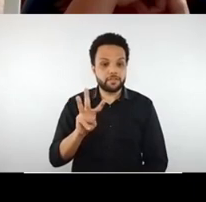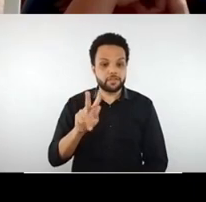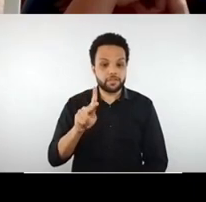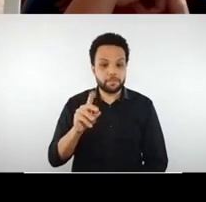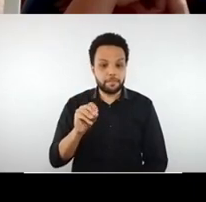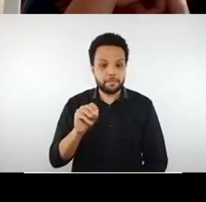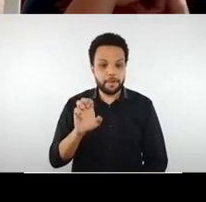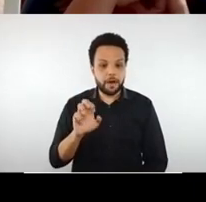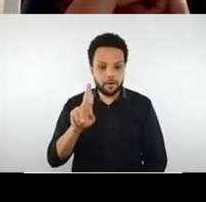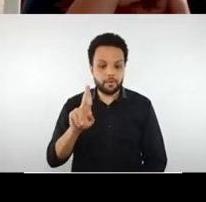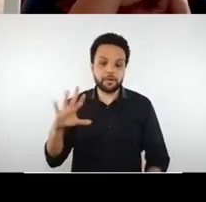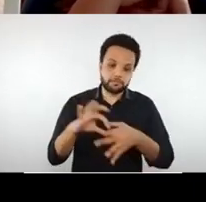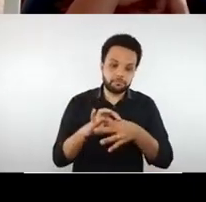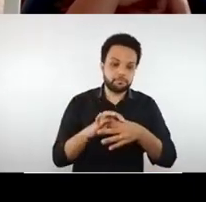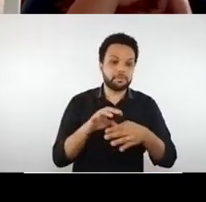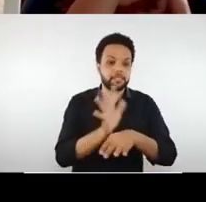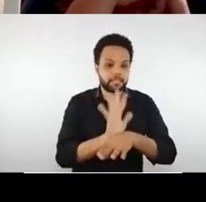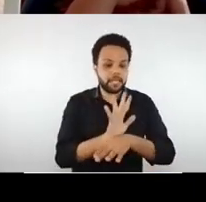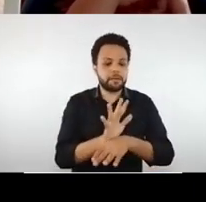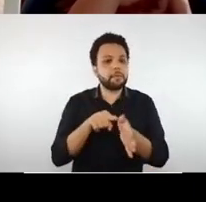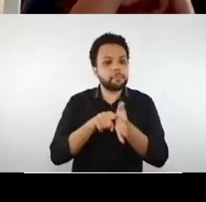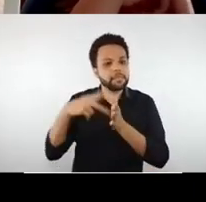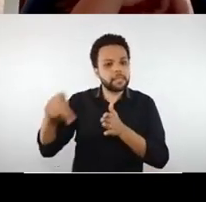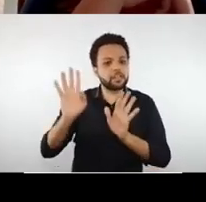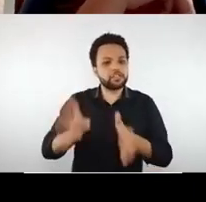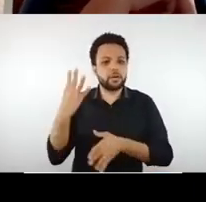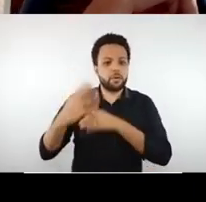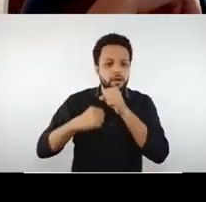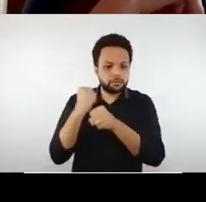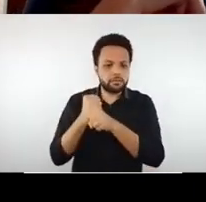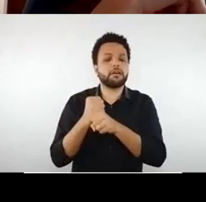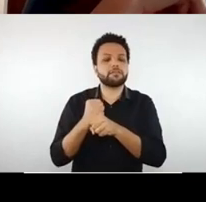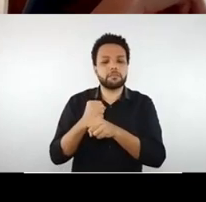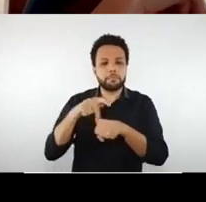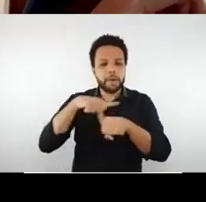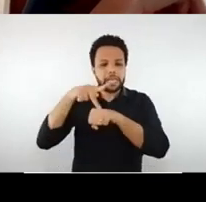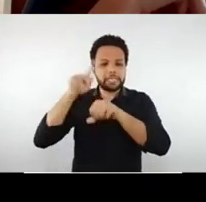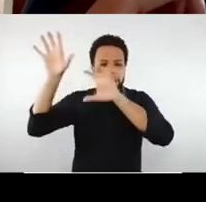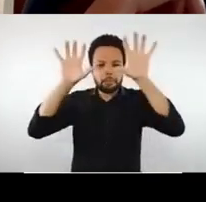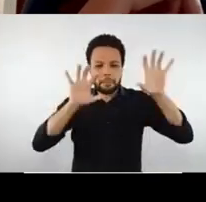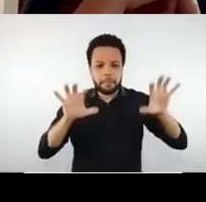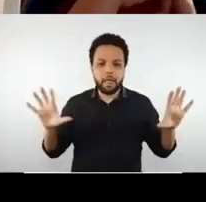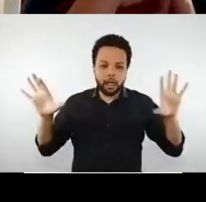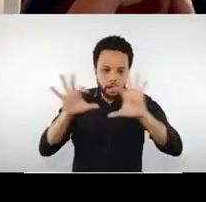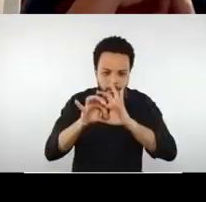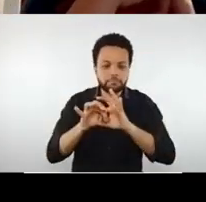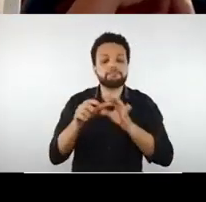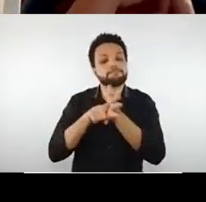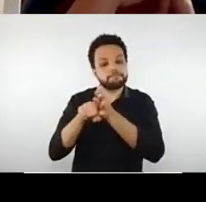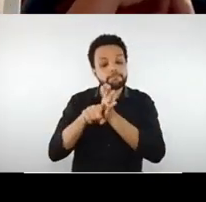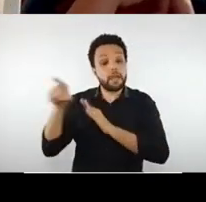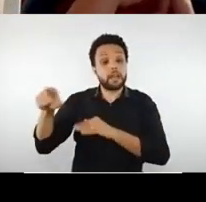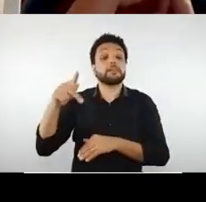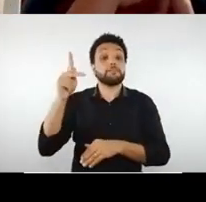que durou 4 anos e que reuniu diversos pesquisadores de vários países. Ela é professora titular de estudos brasileiros